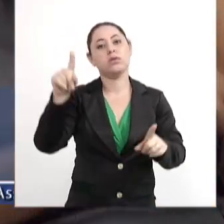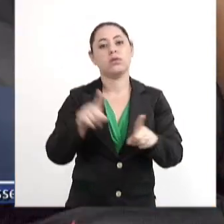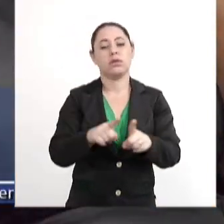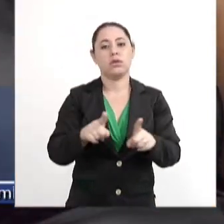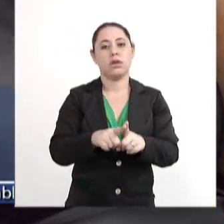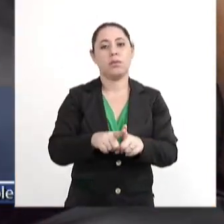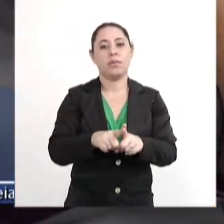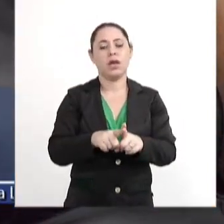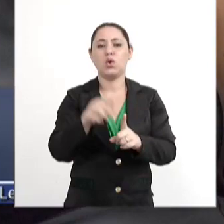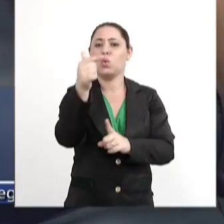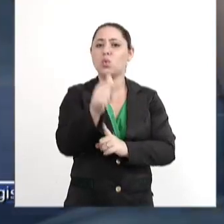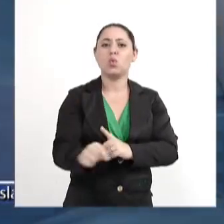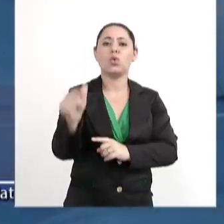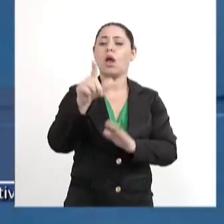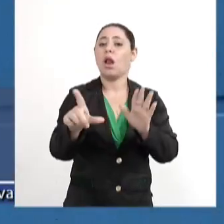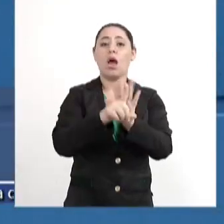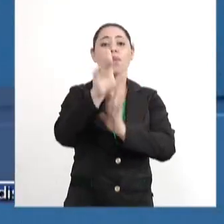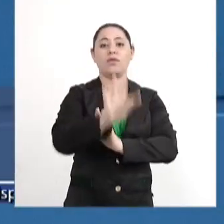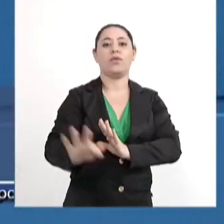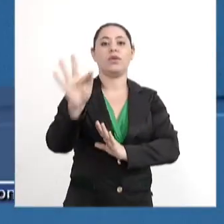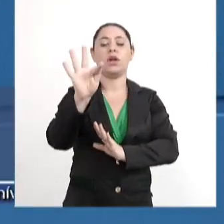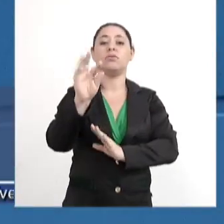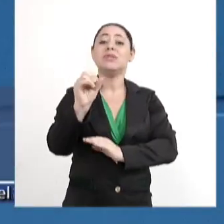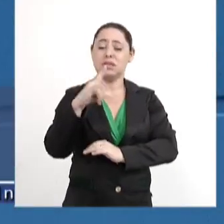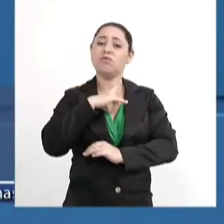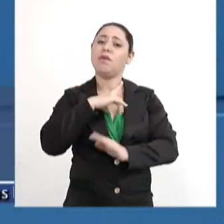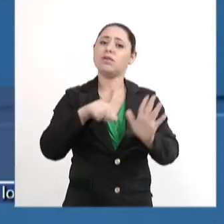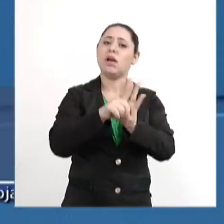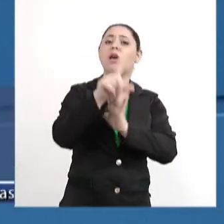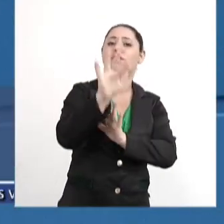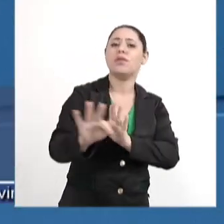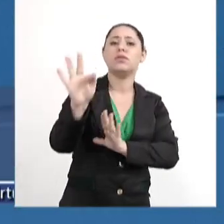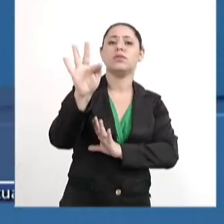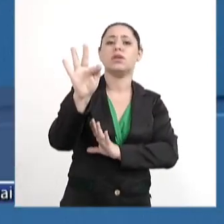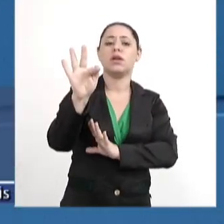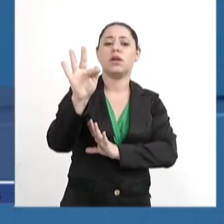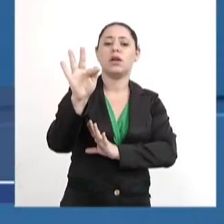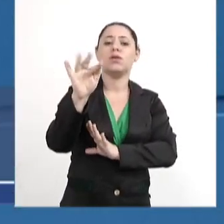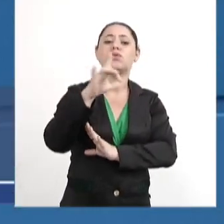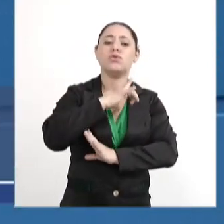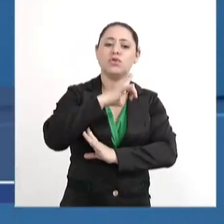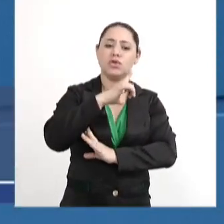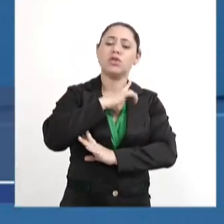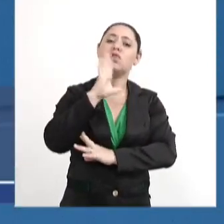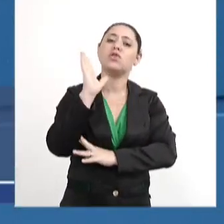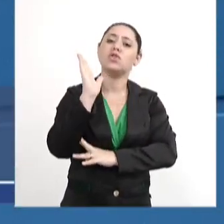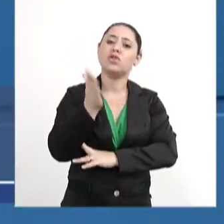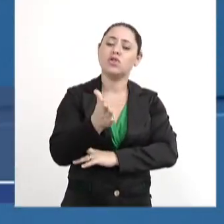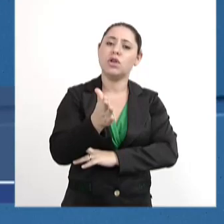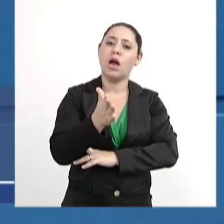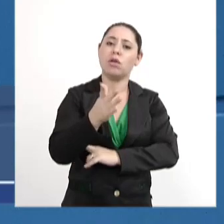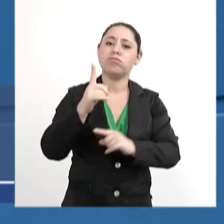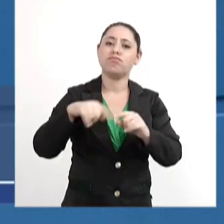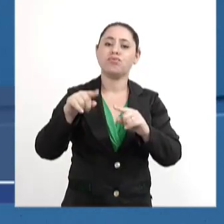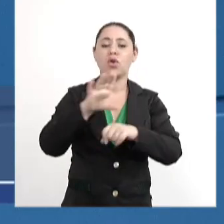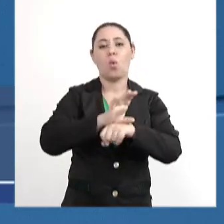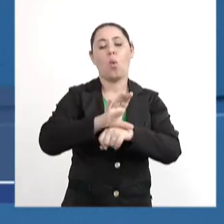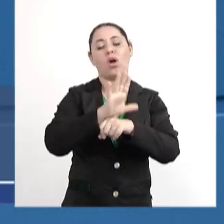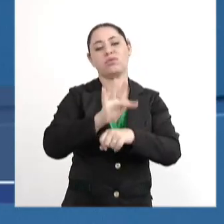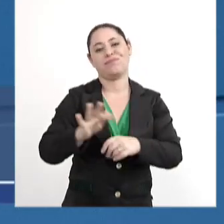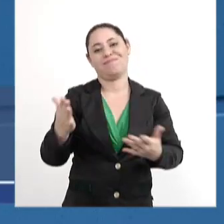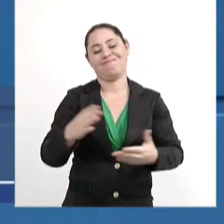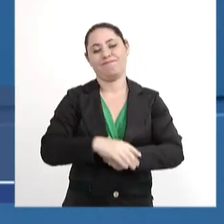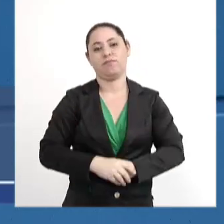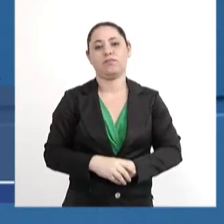a inexistência de lei federal. Se existisse uma lei federal, ela já estaria, por si só, eivada de inconstitucionalidade.